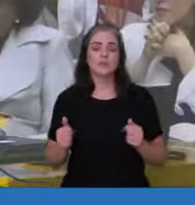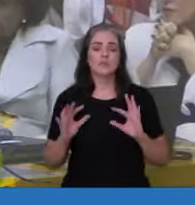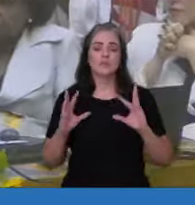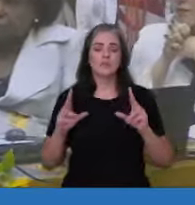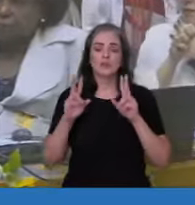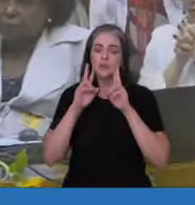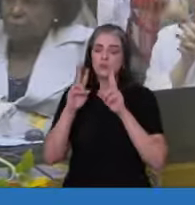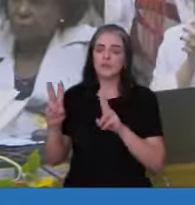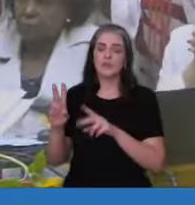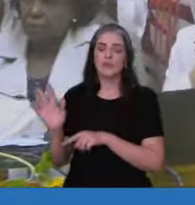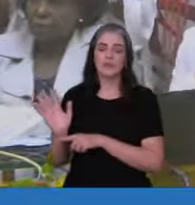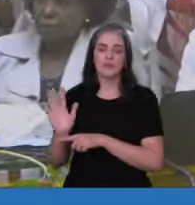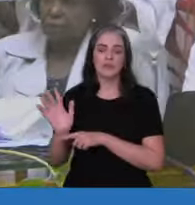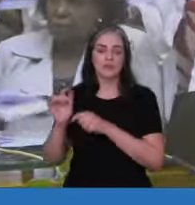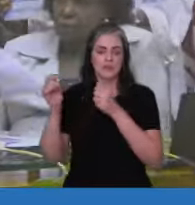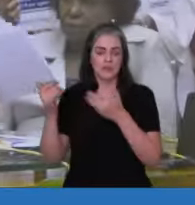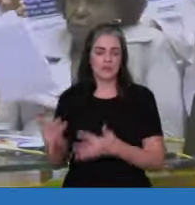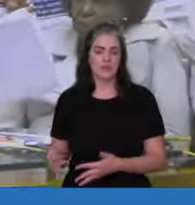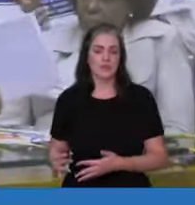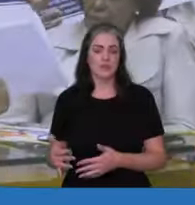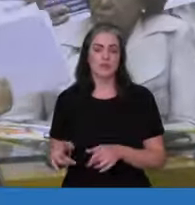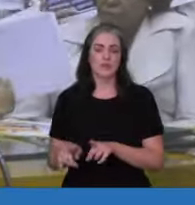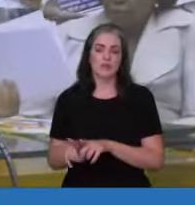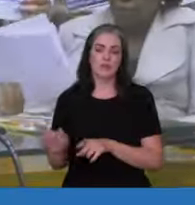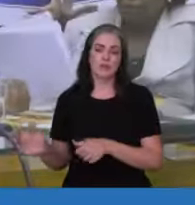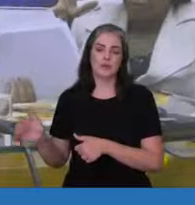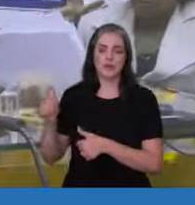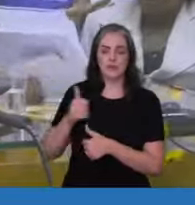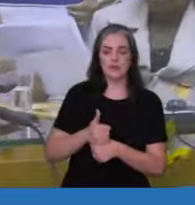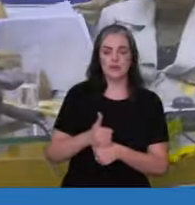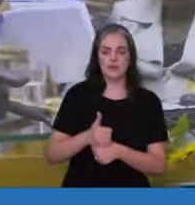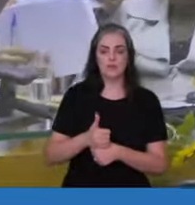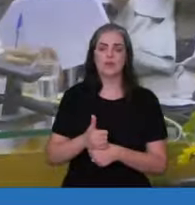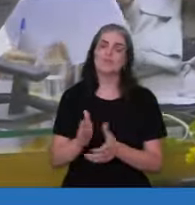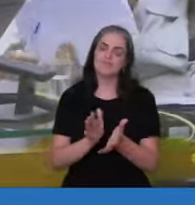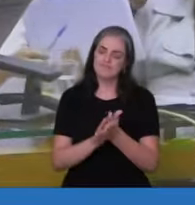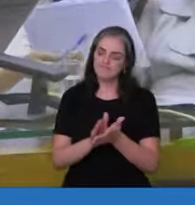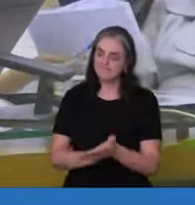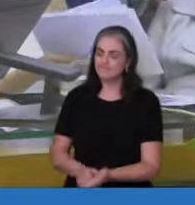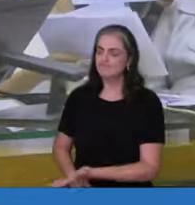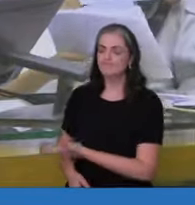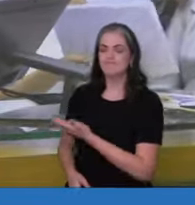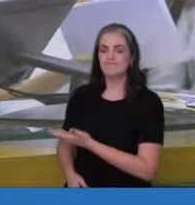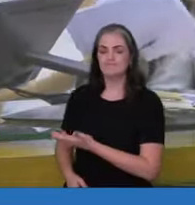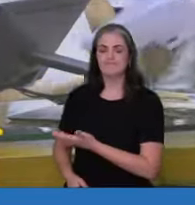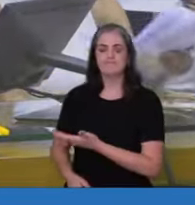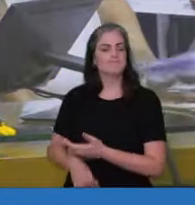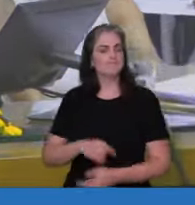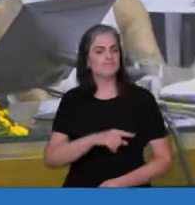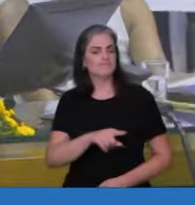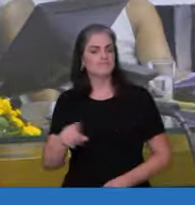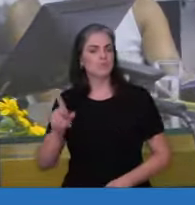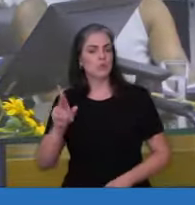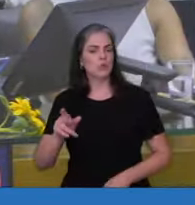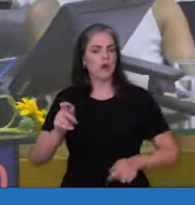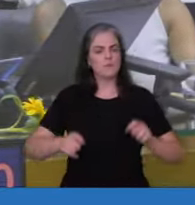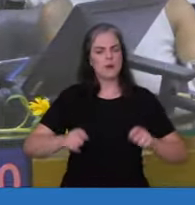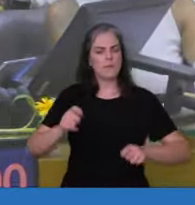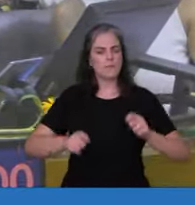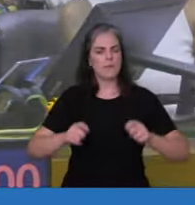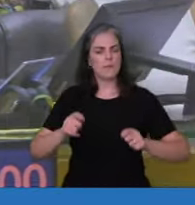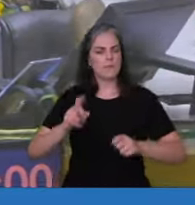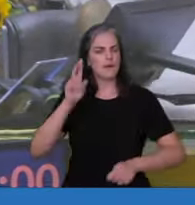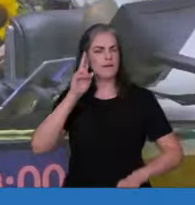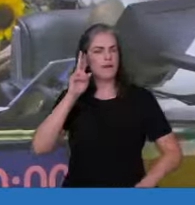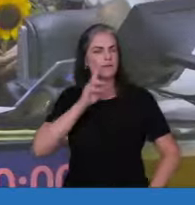institucional e passo a condução dos trabalhos com um aplauso, com este tambor que toca para nos lembrar que o coração está